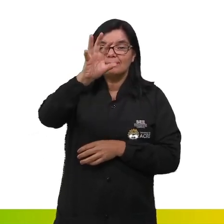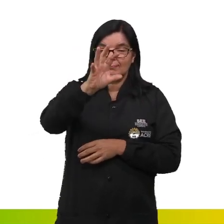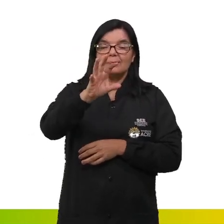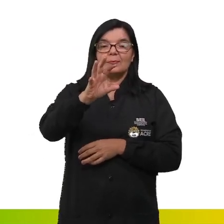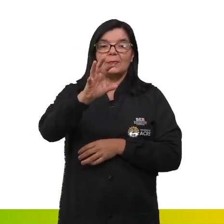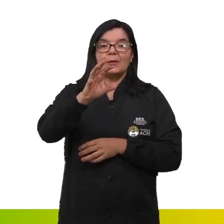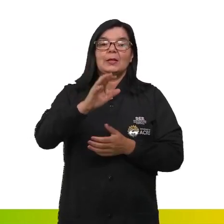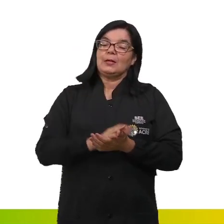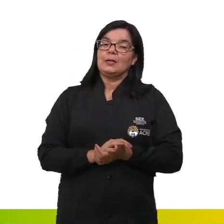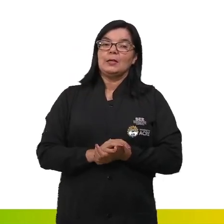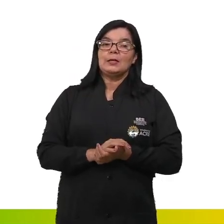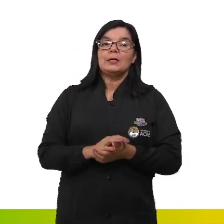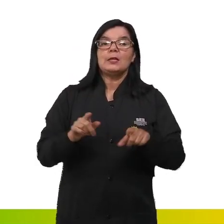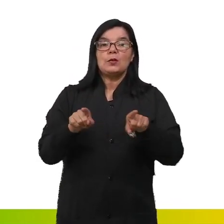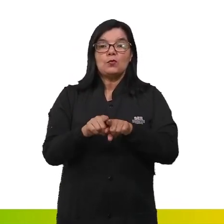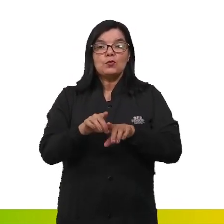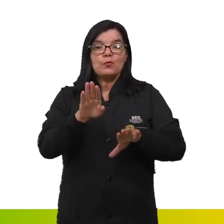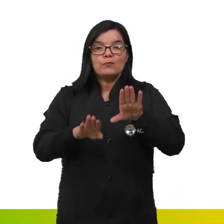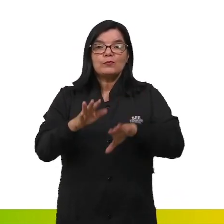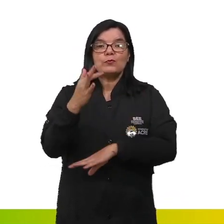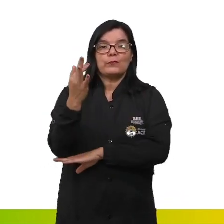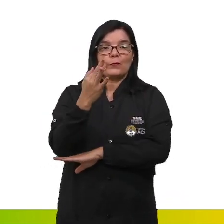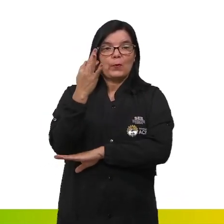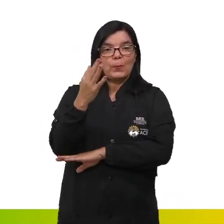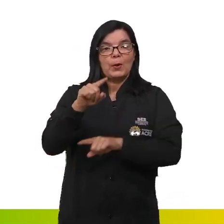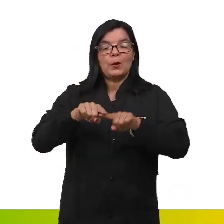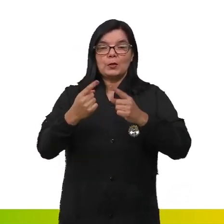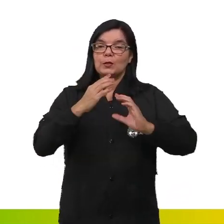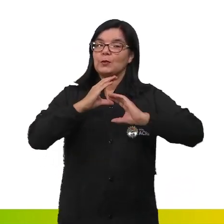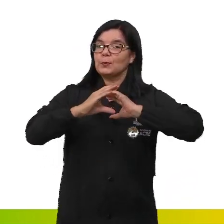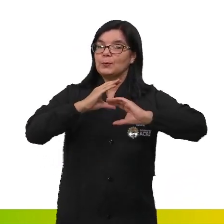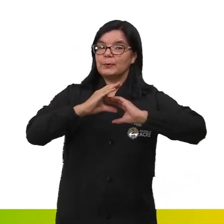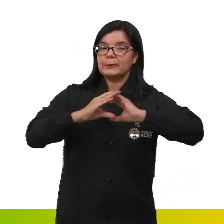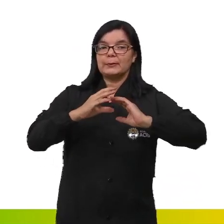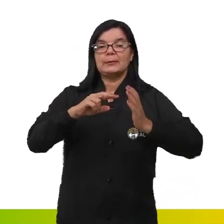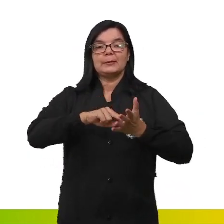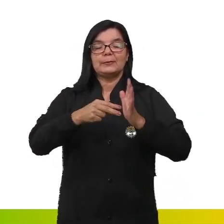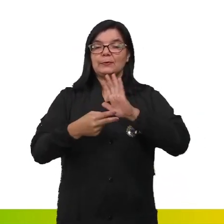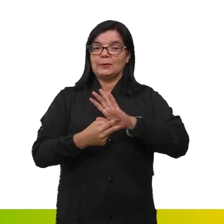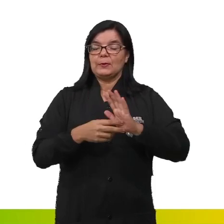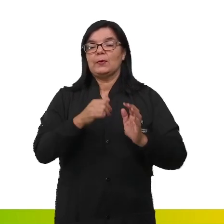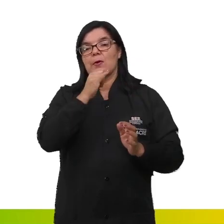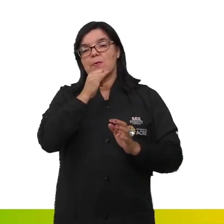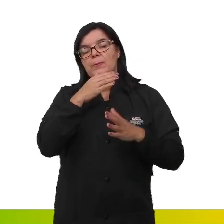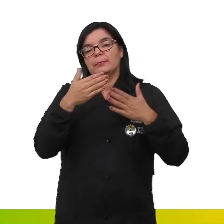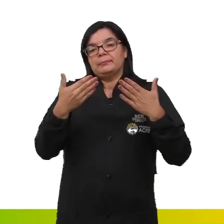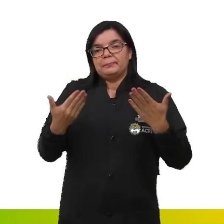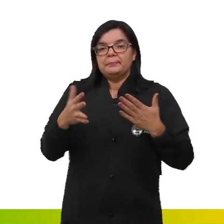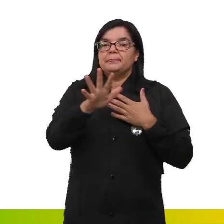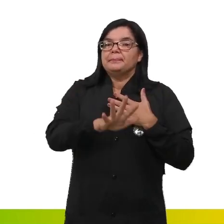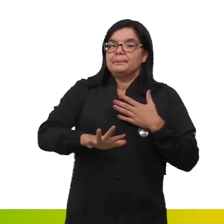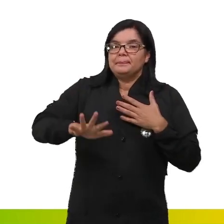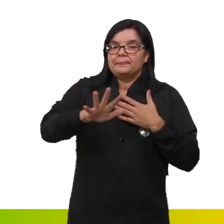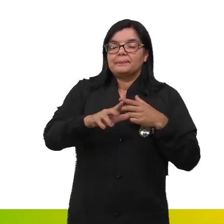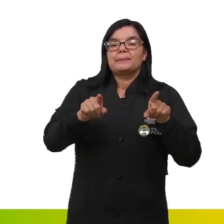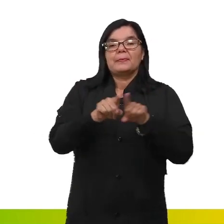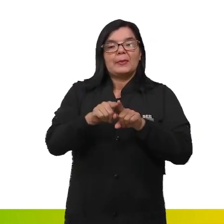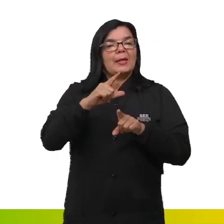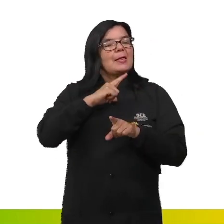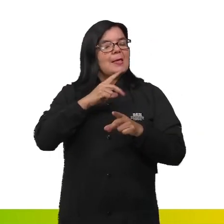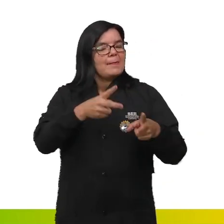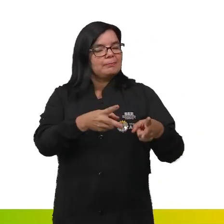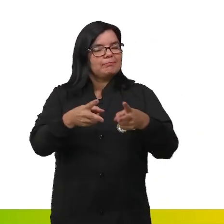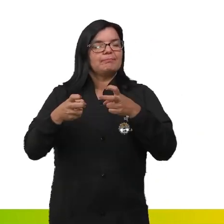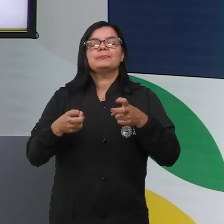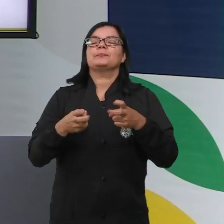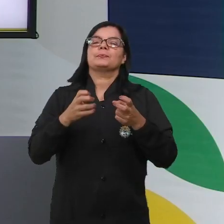de formalidade e a situação comunicativa. Quer dizer, embora no geral a gente